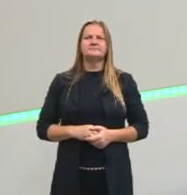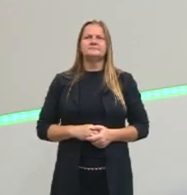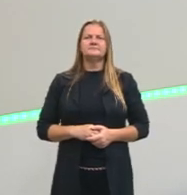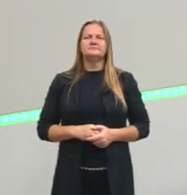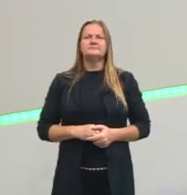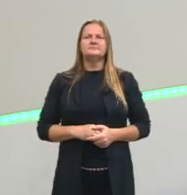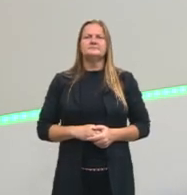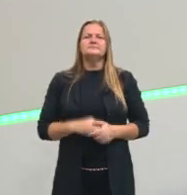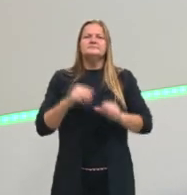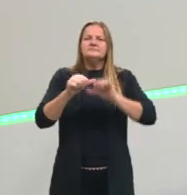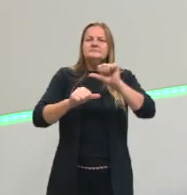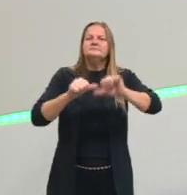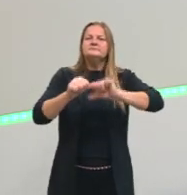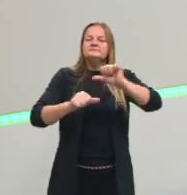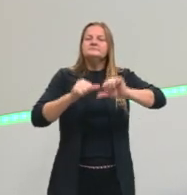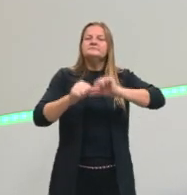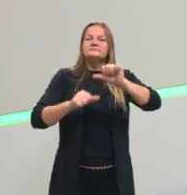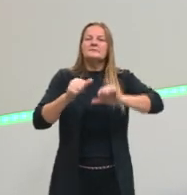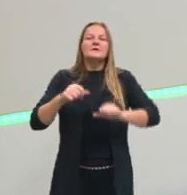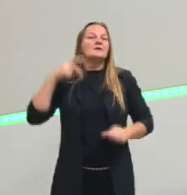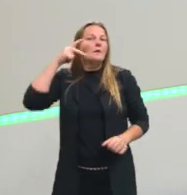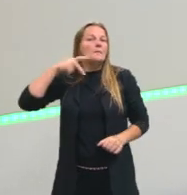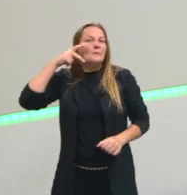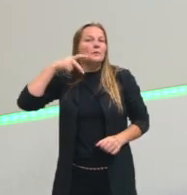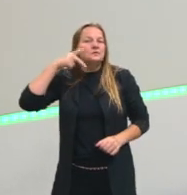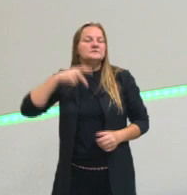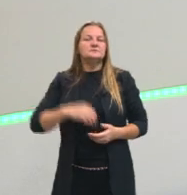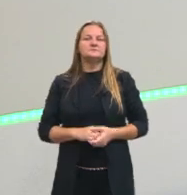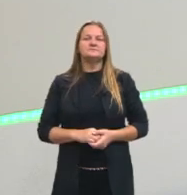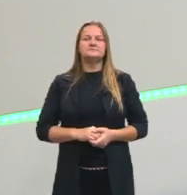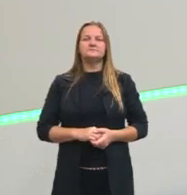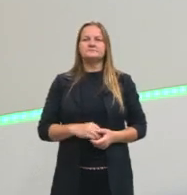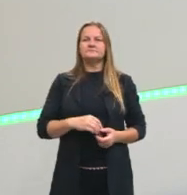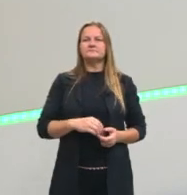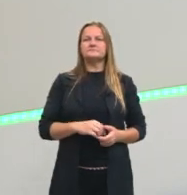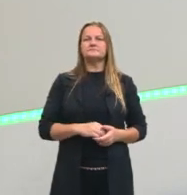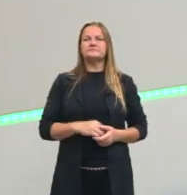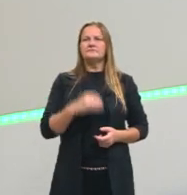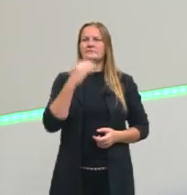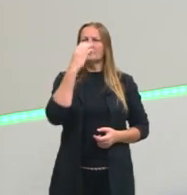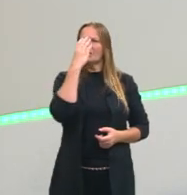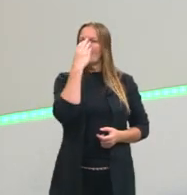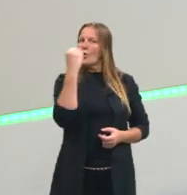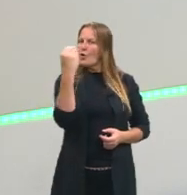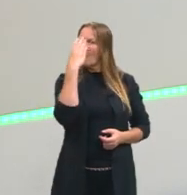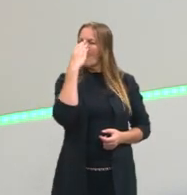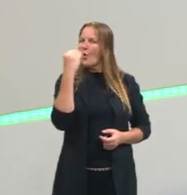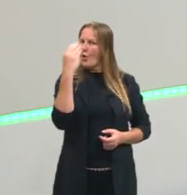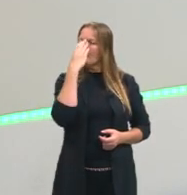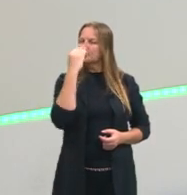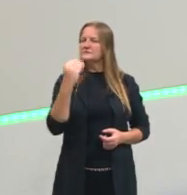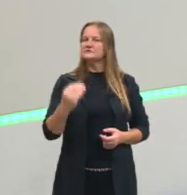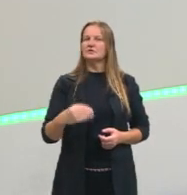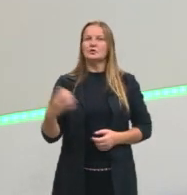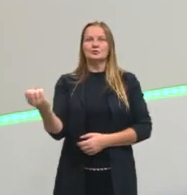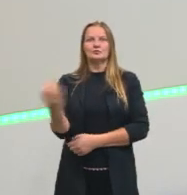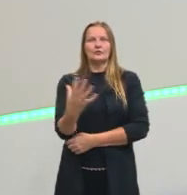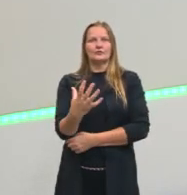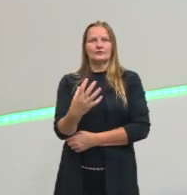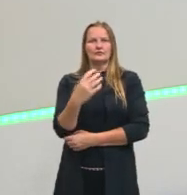essas mudanças vai continuar as mudanças na política Thomas Hobbes né vai dizer é preciso o estado que o homem é o lobo do homem